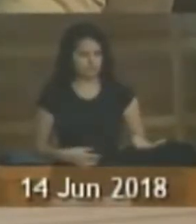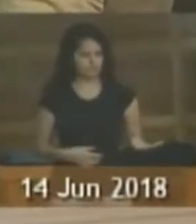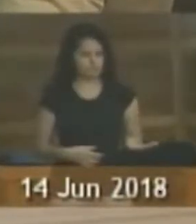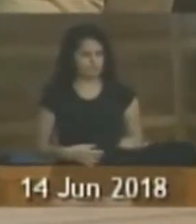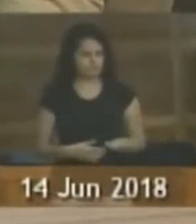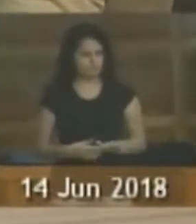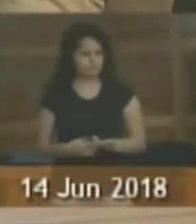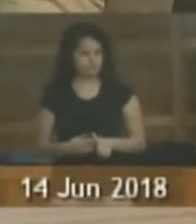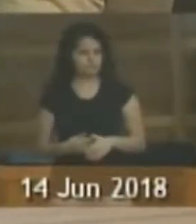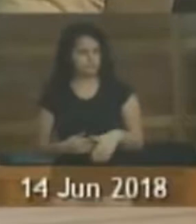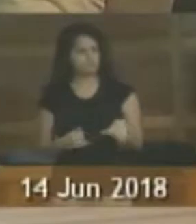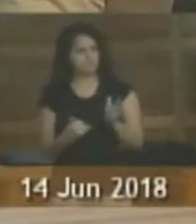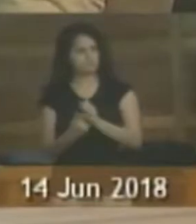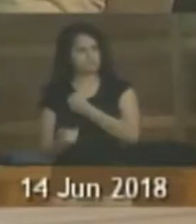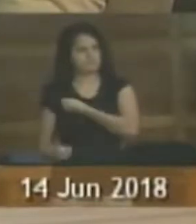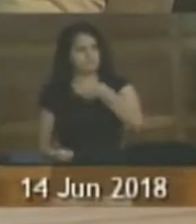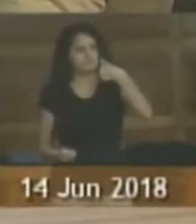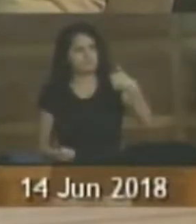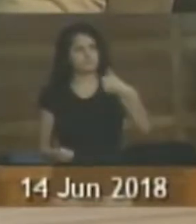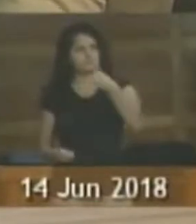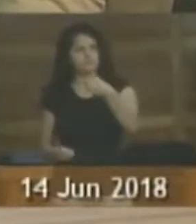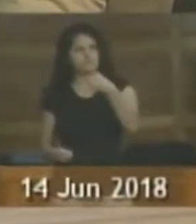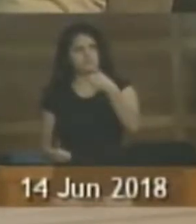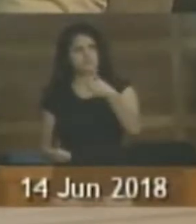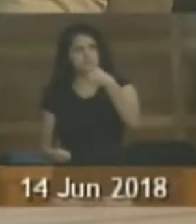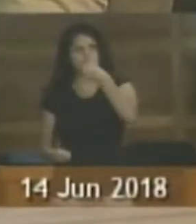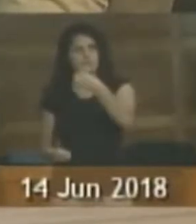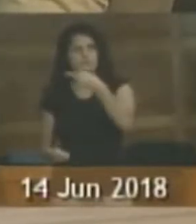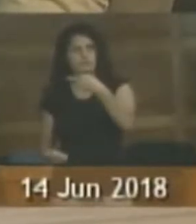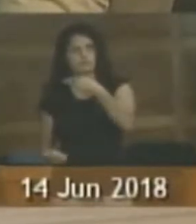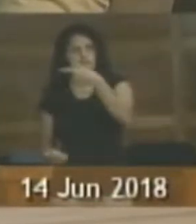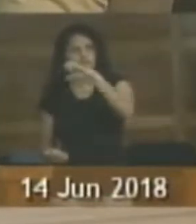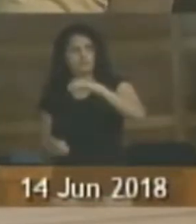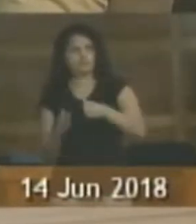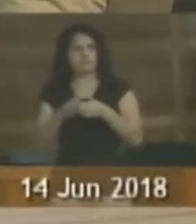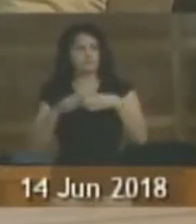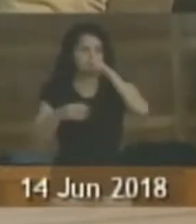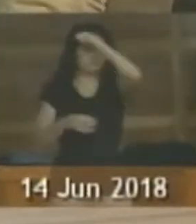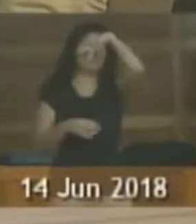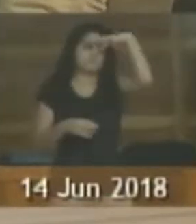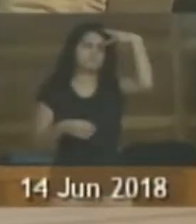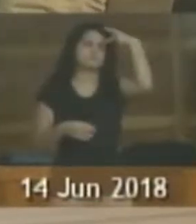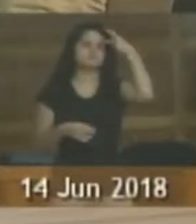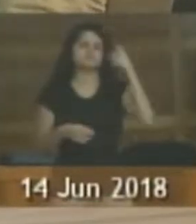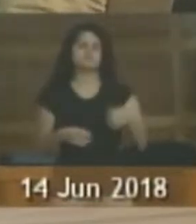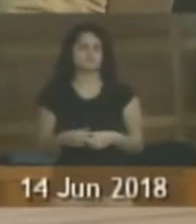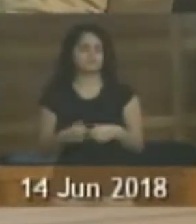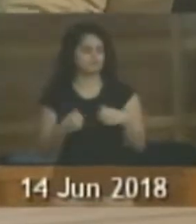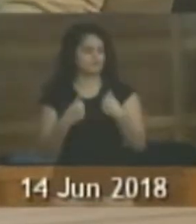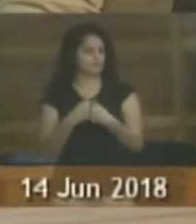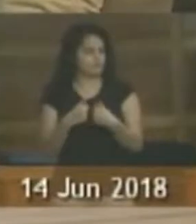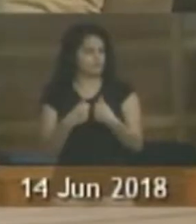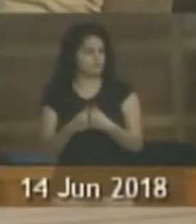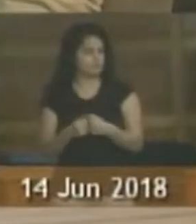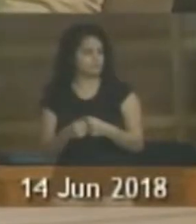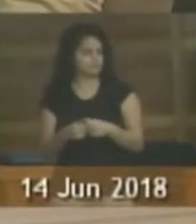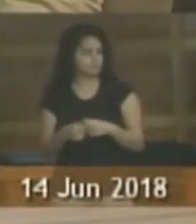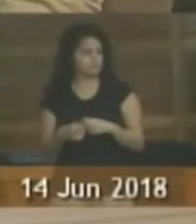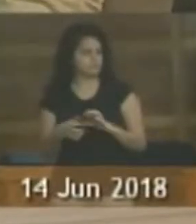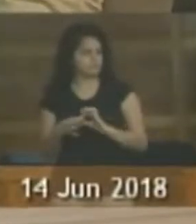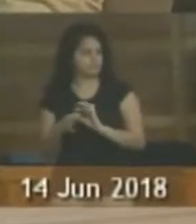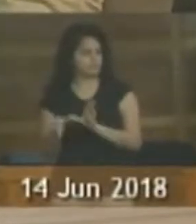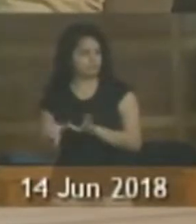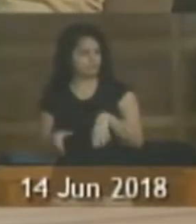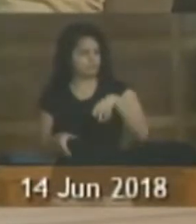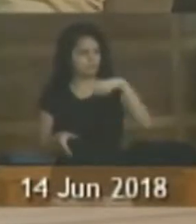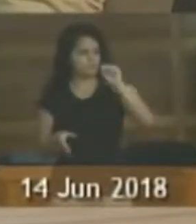Indicação 1779 de 2018, Canindé do Social, indicando ao prefeito municipal um transporte à disposição no SPA do bairro Centro